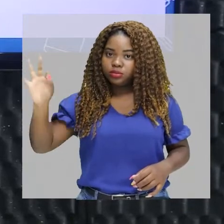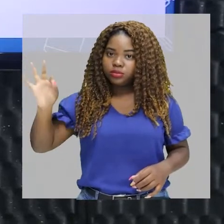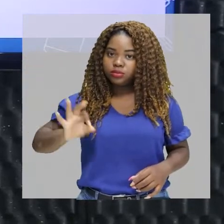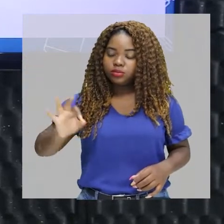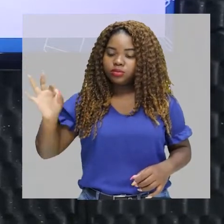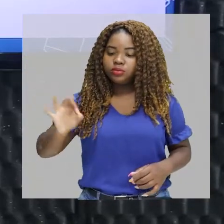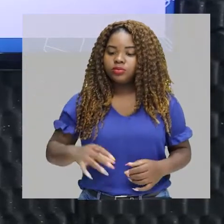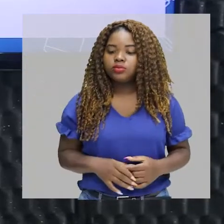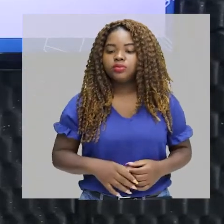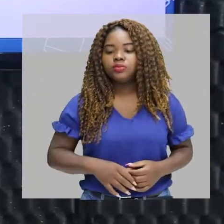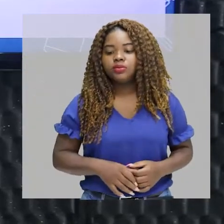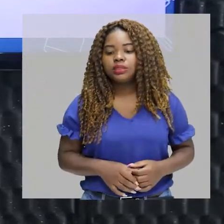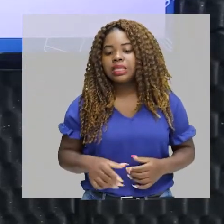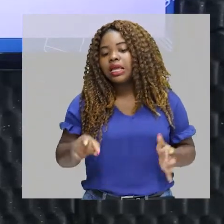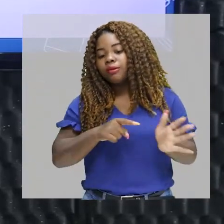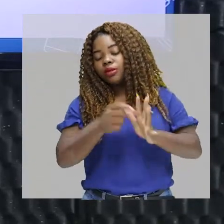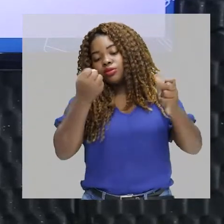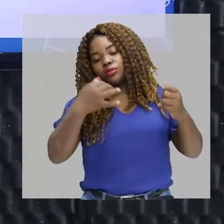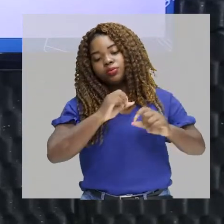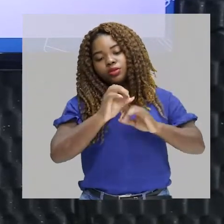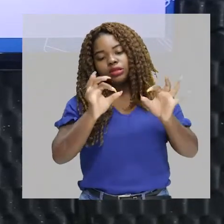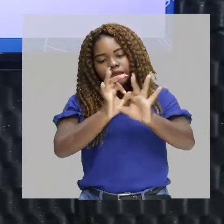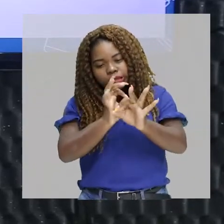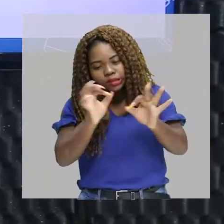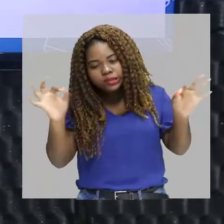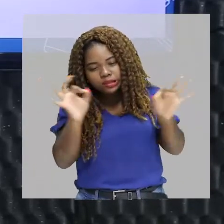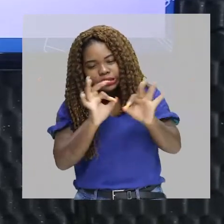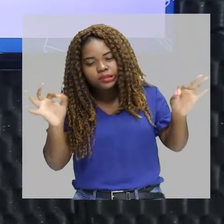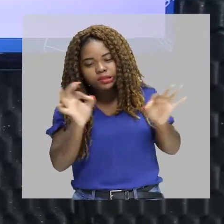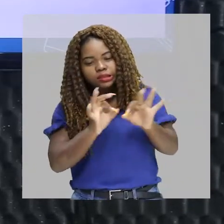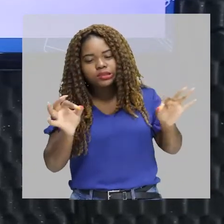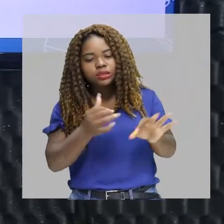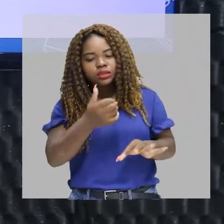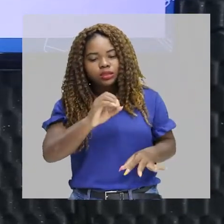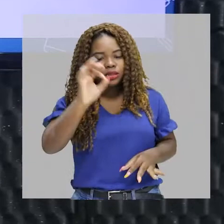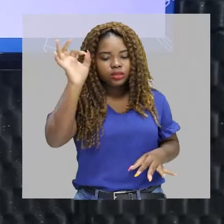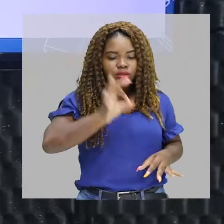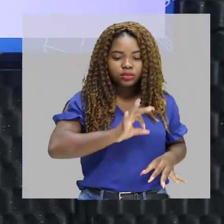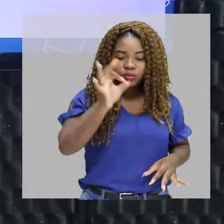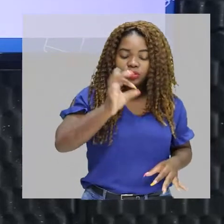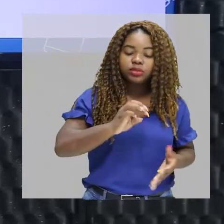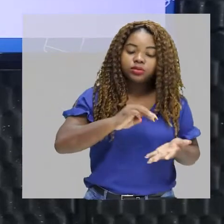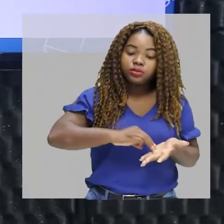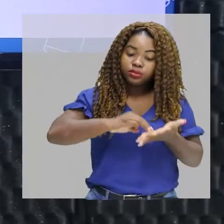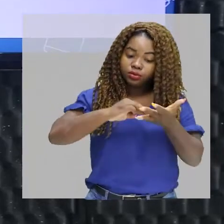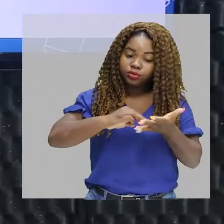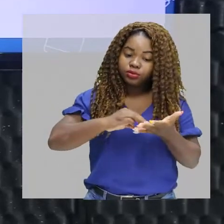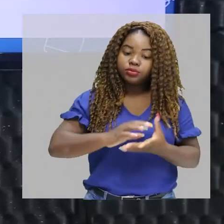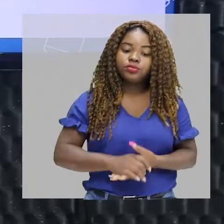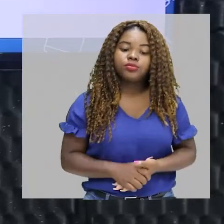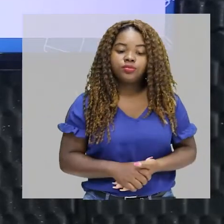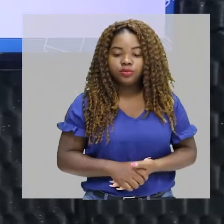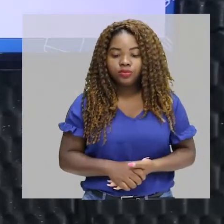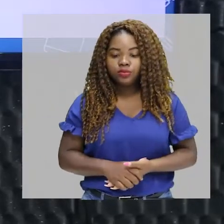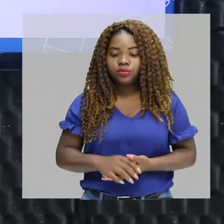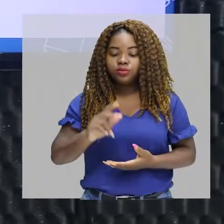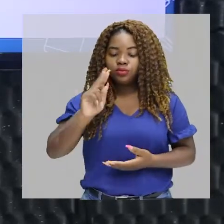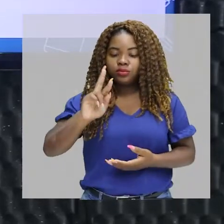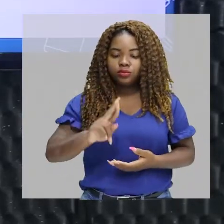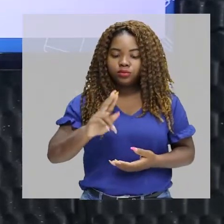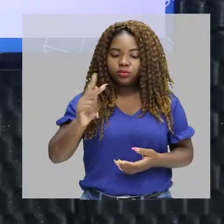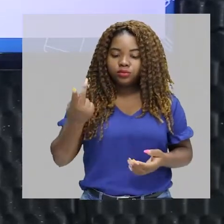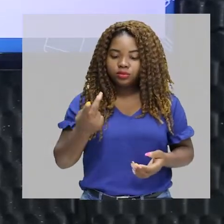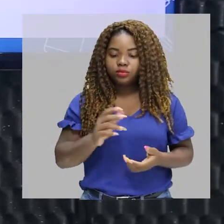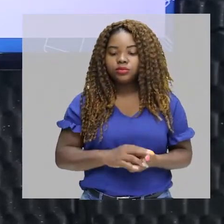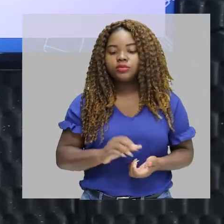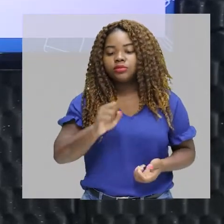essa liga ela é 10% em massa de ródio, 10%. Então, se eu tenho 1